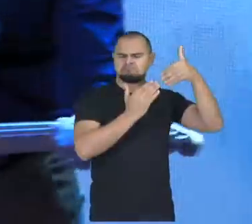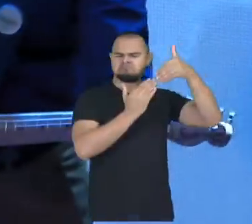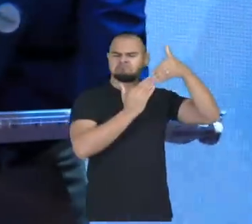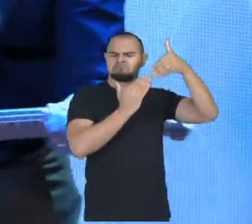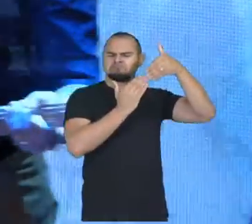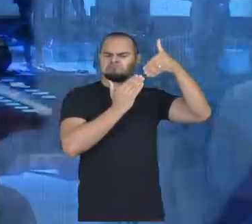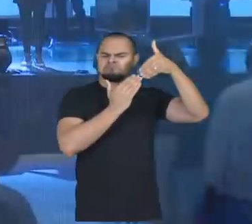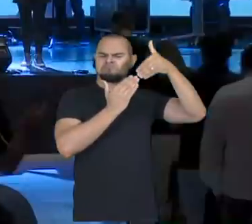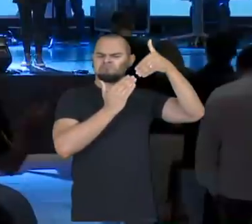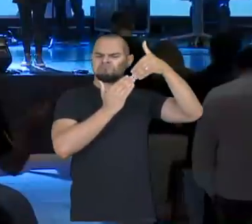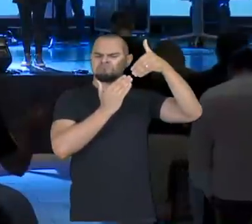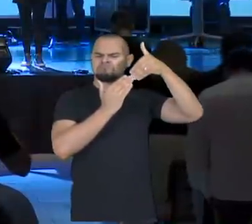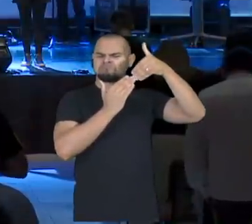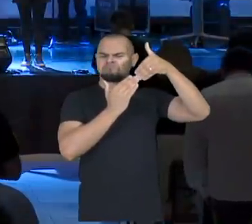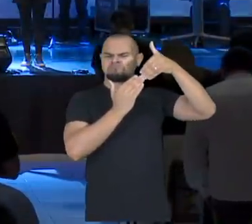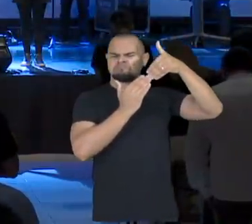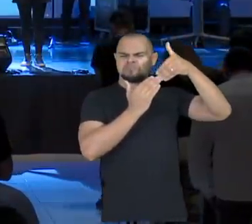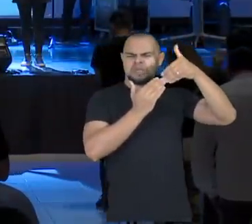universo.